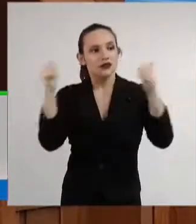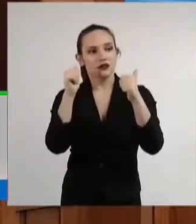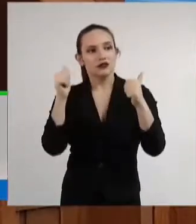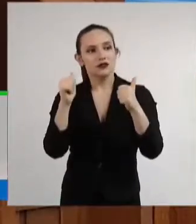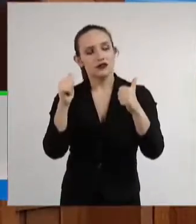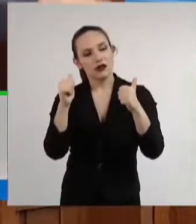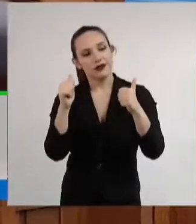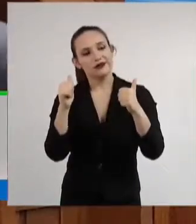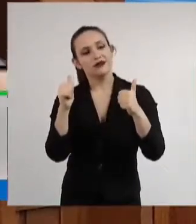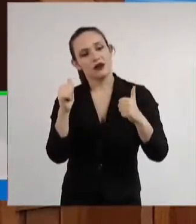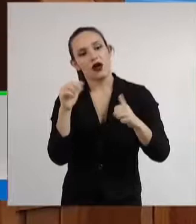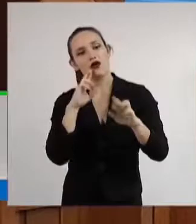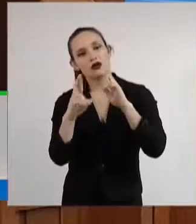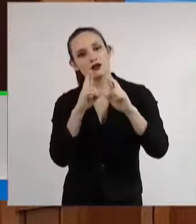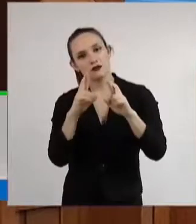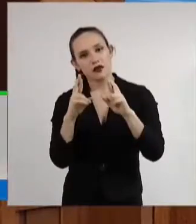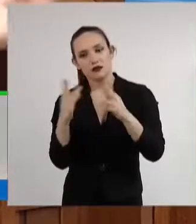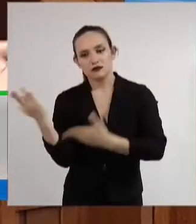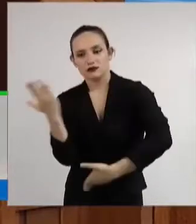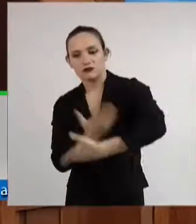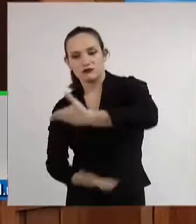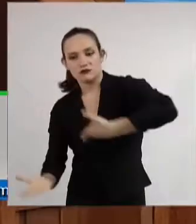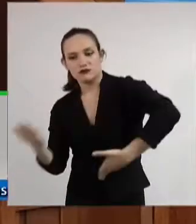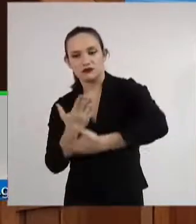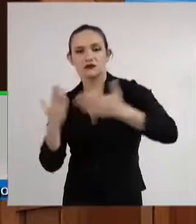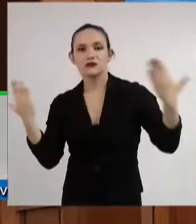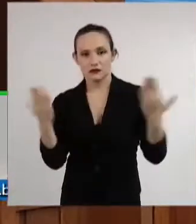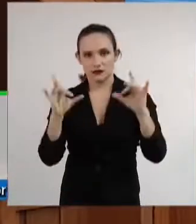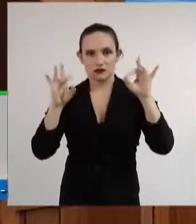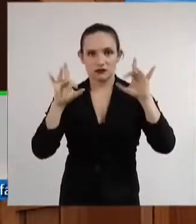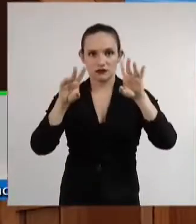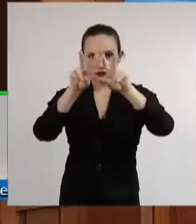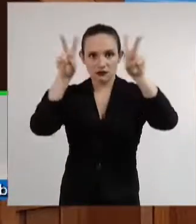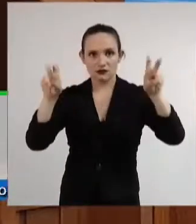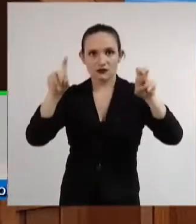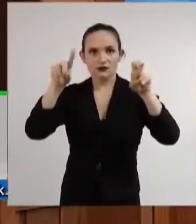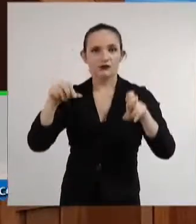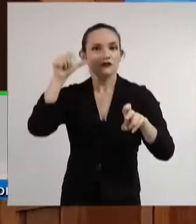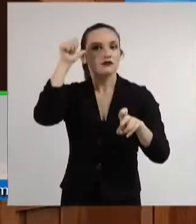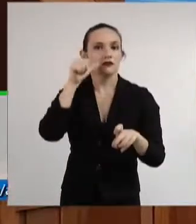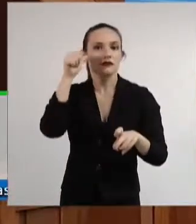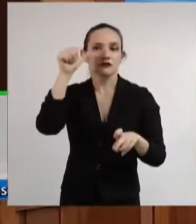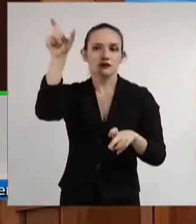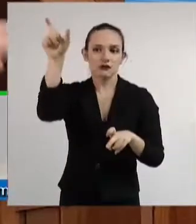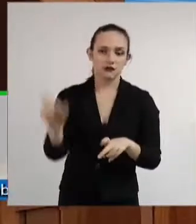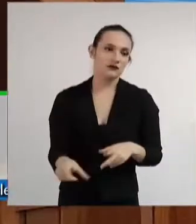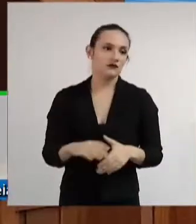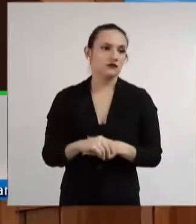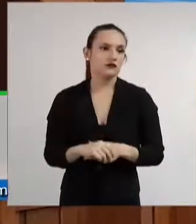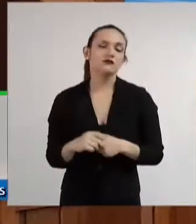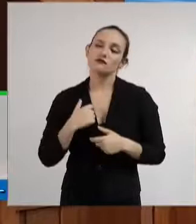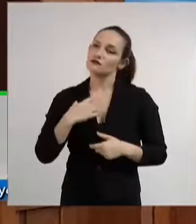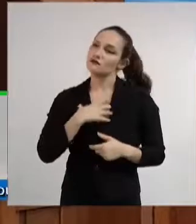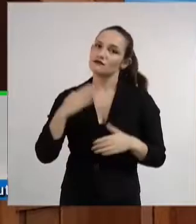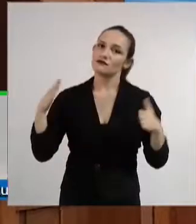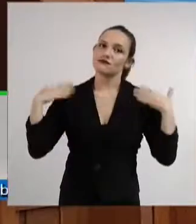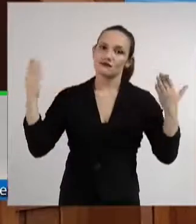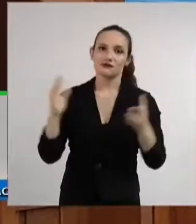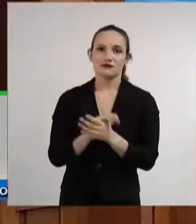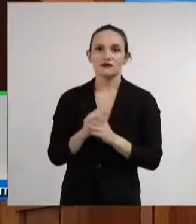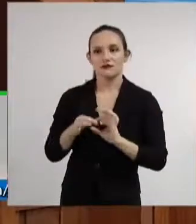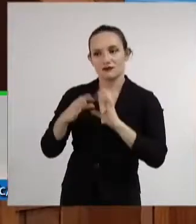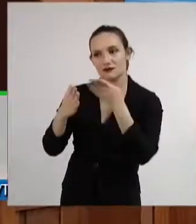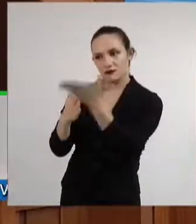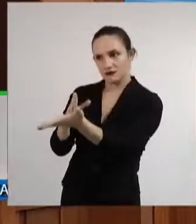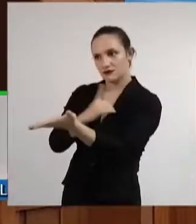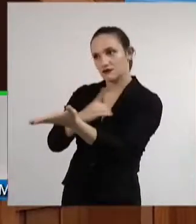nosso relacionamento entre as pessoas, de forma muito especial a questão da mulher. É com alegria que considerei